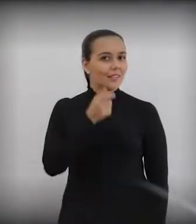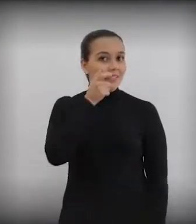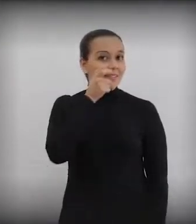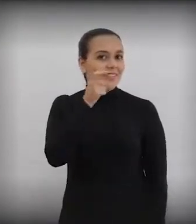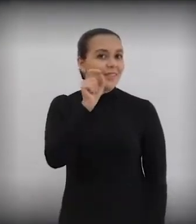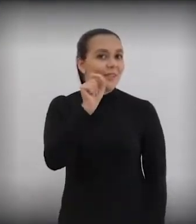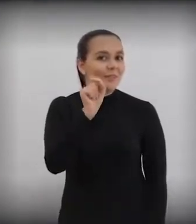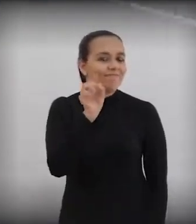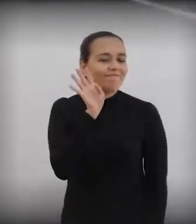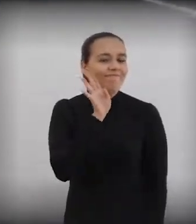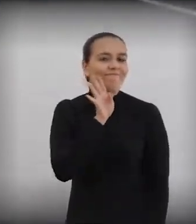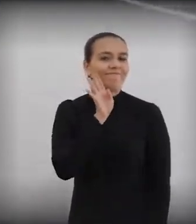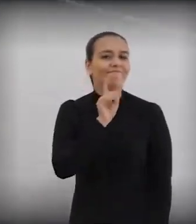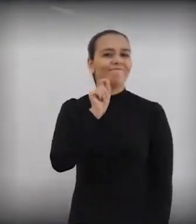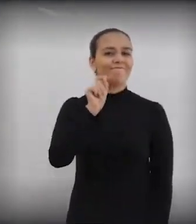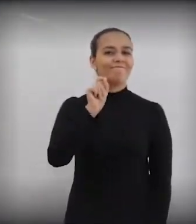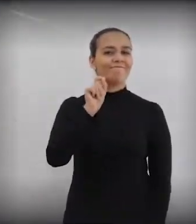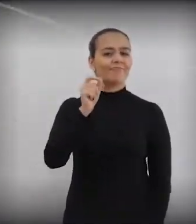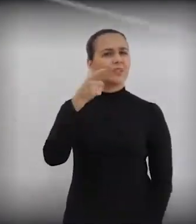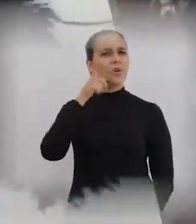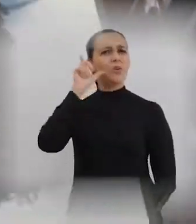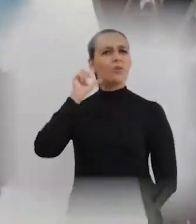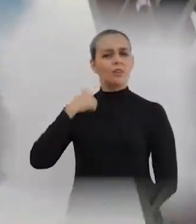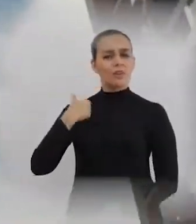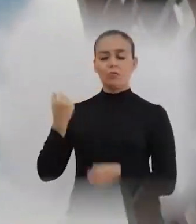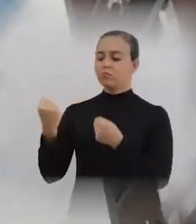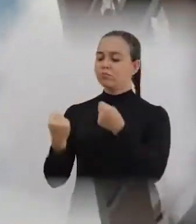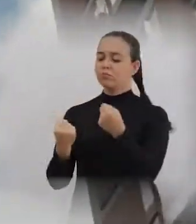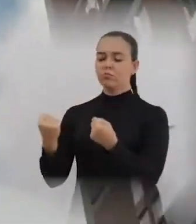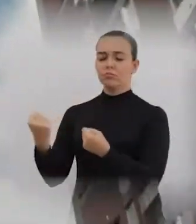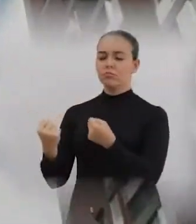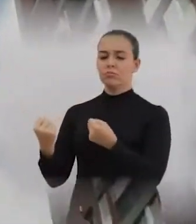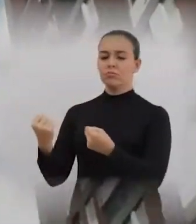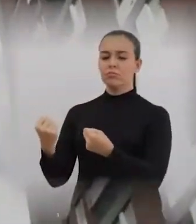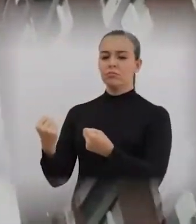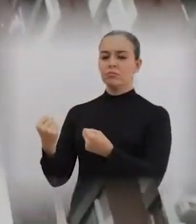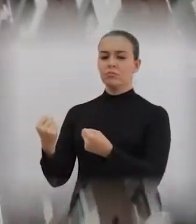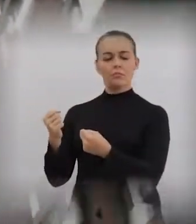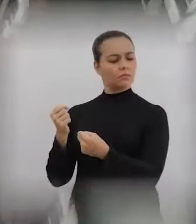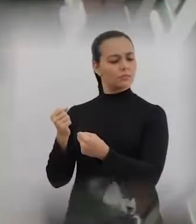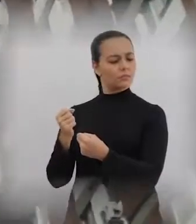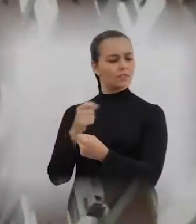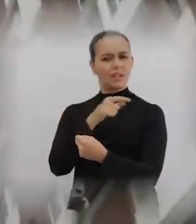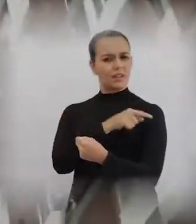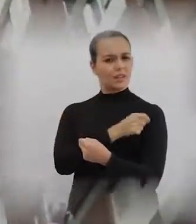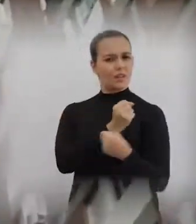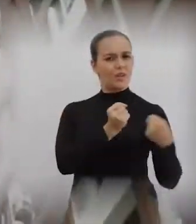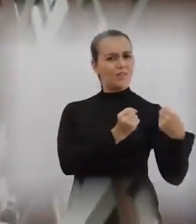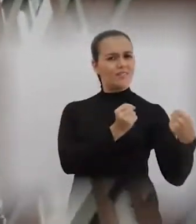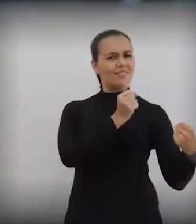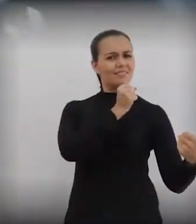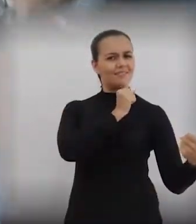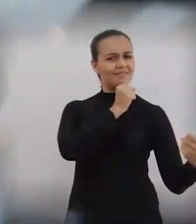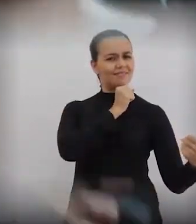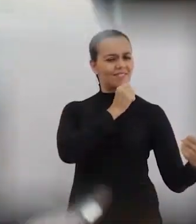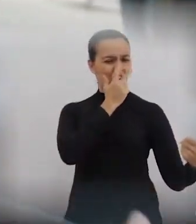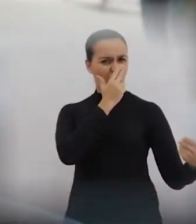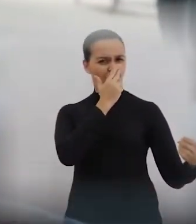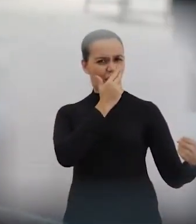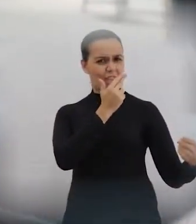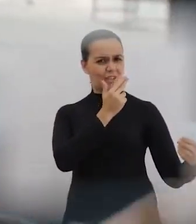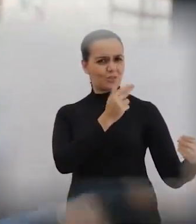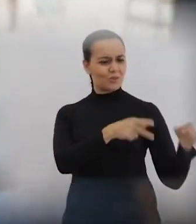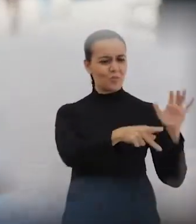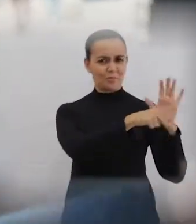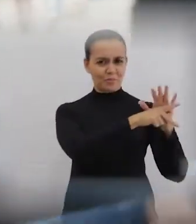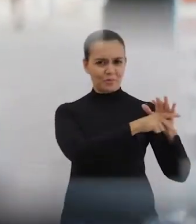O que é mais interessante, que é o mais legal, uma vez a gente estava dirigindo aqui no bairro e parou do lado uma picape, devia ser uma picape